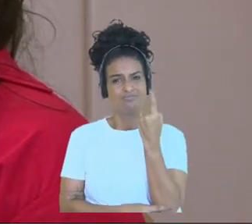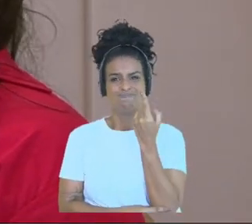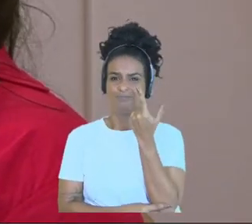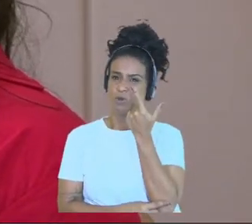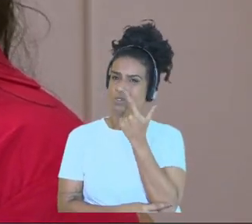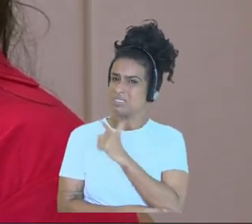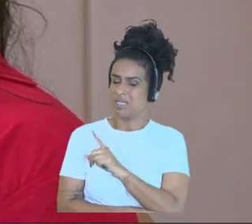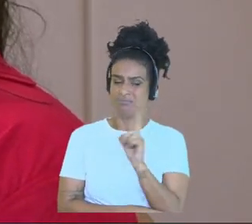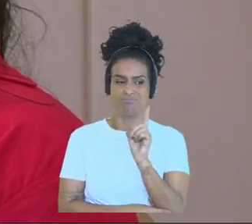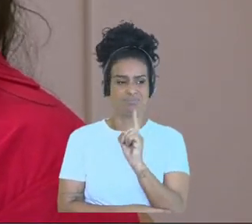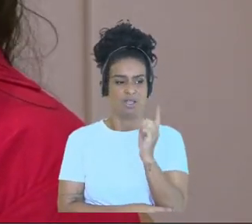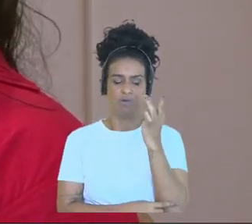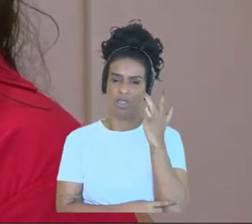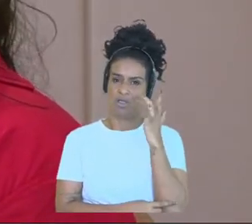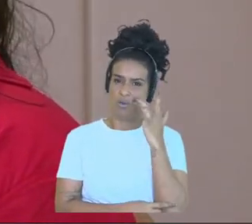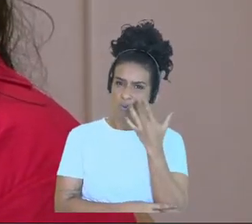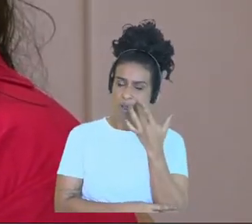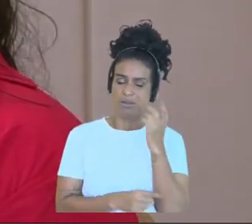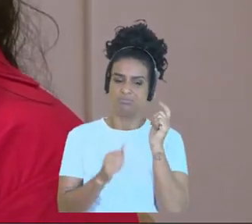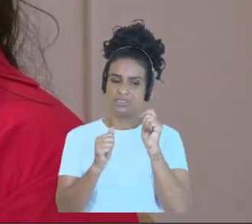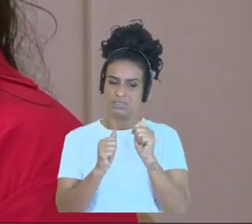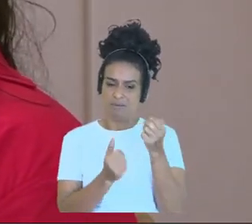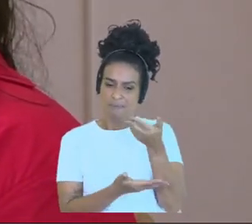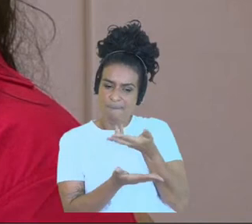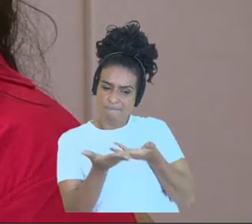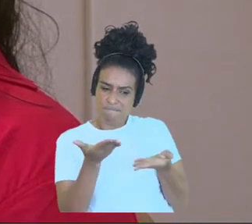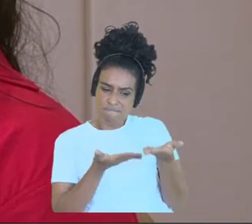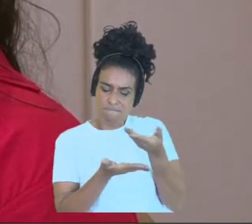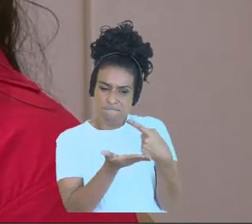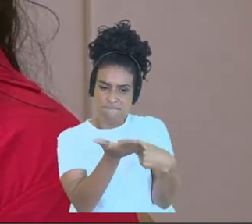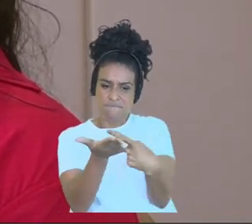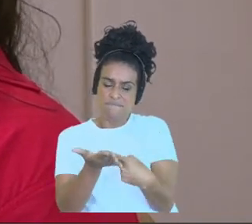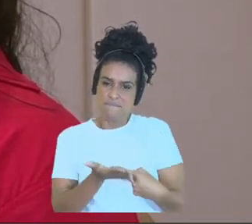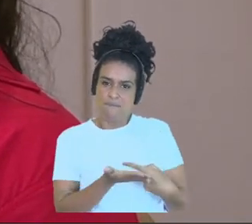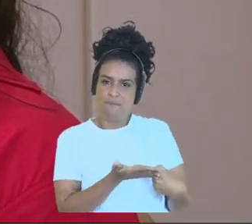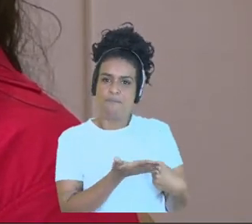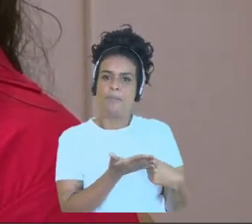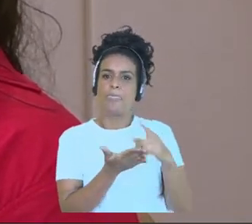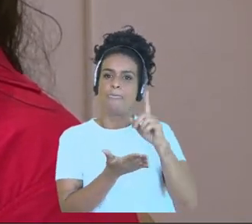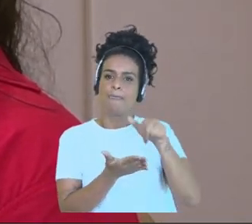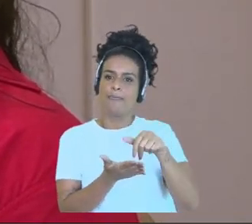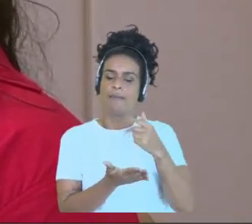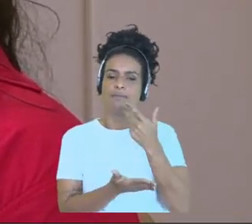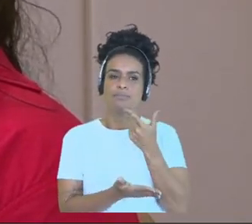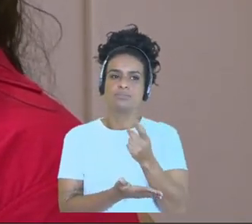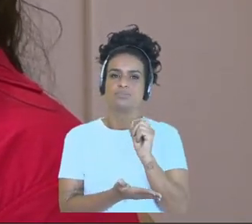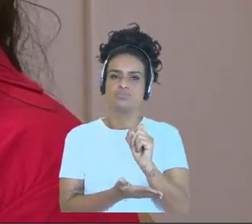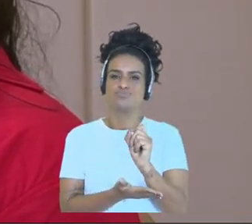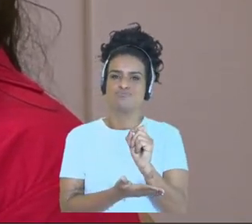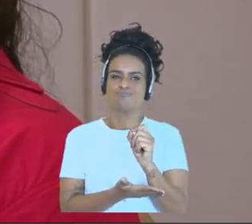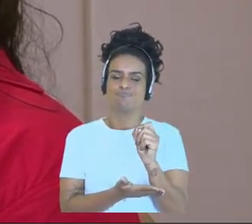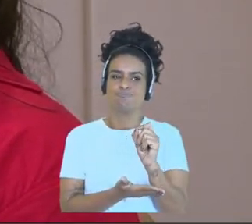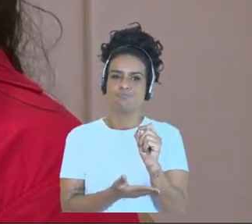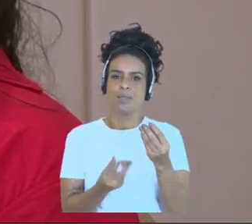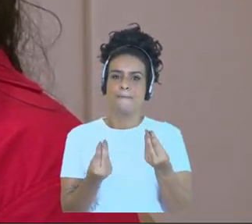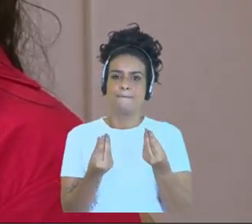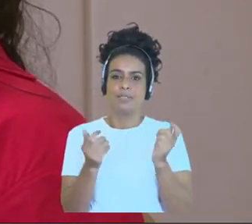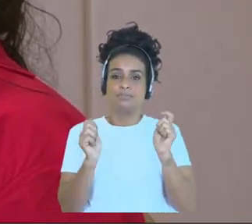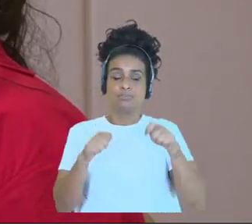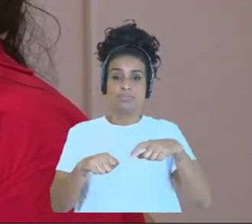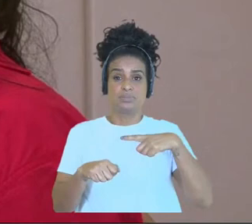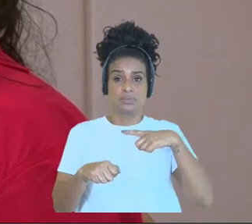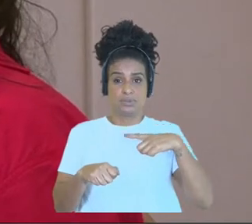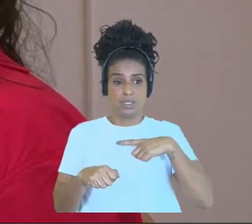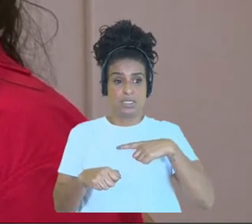essa empreitada. Eu acho que isso precisaria, inclusive, ser uma coisa que tivesse a